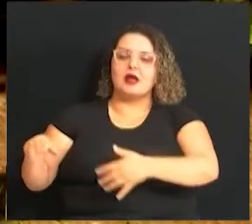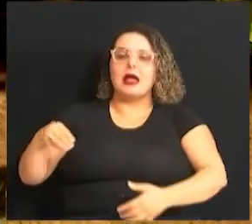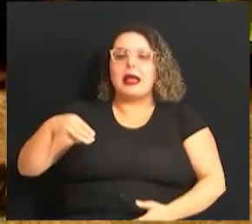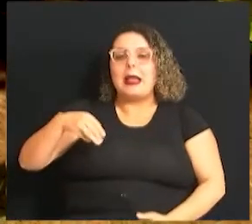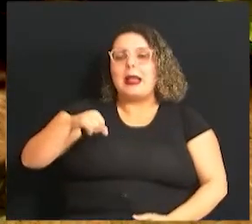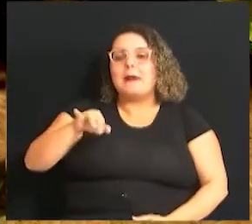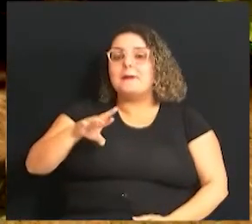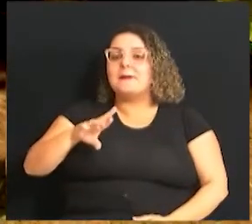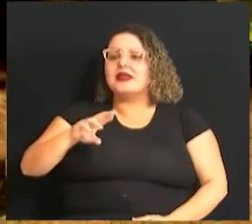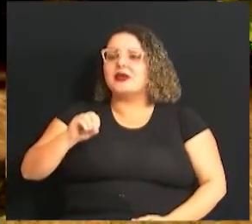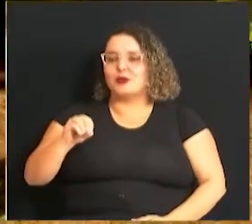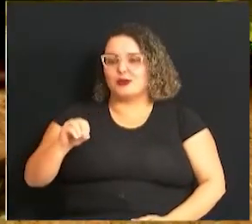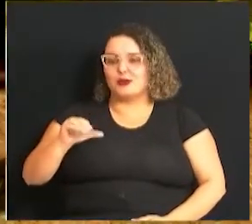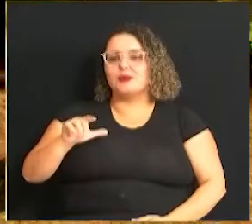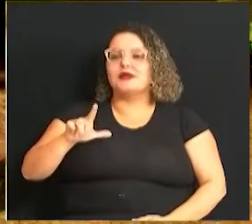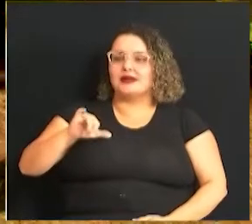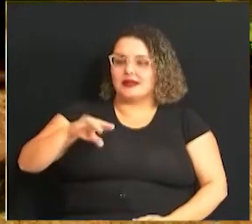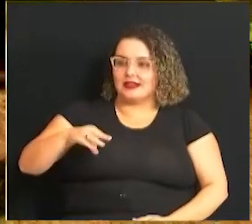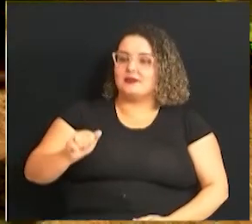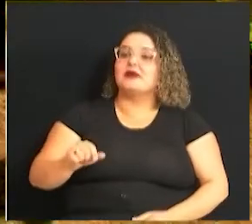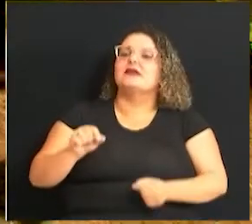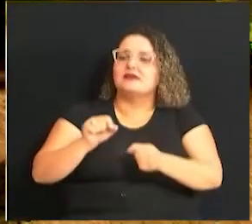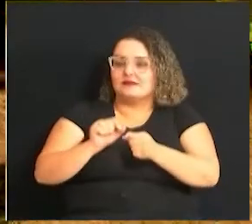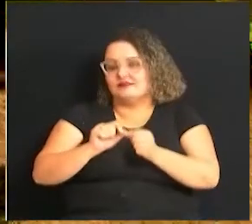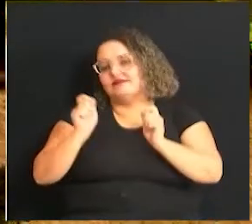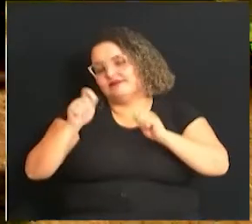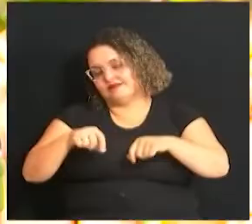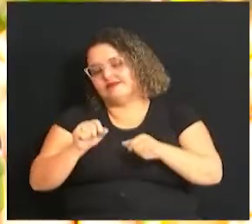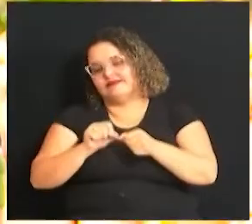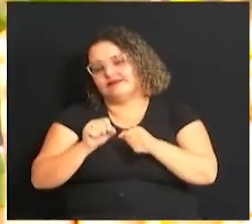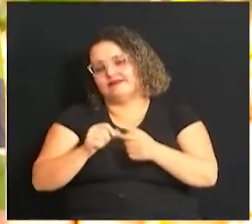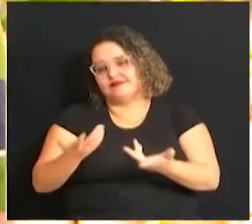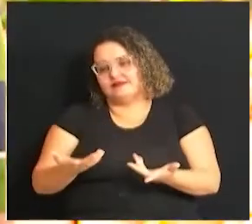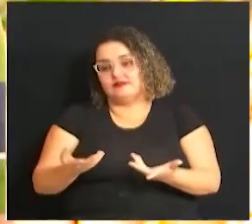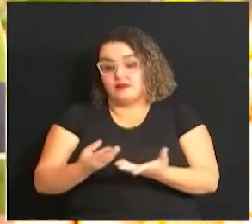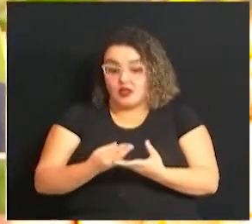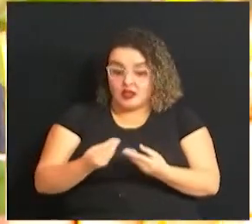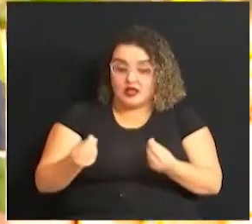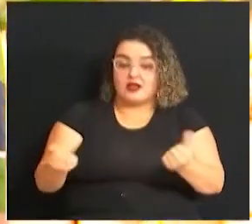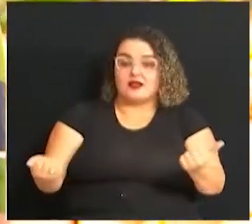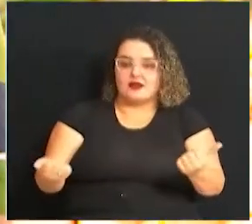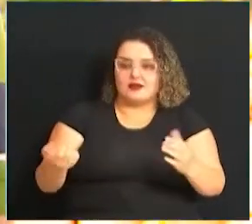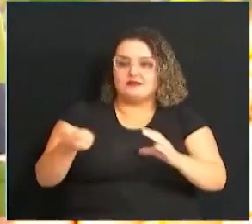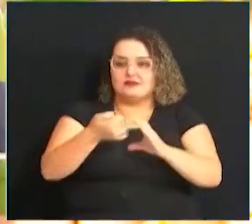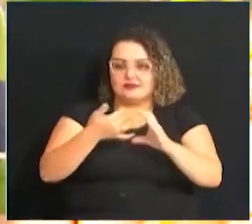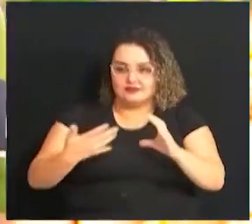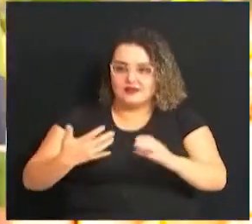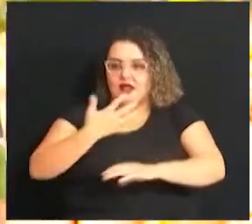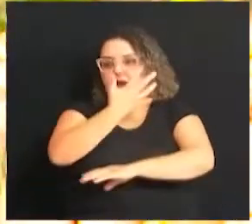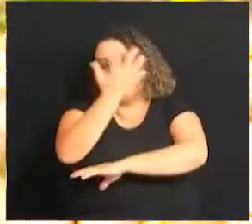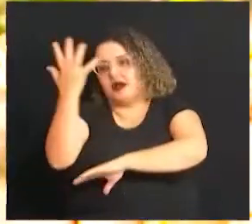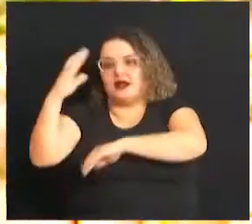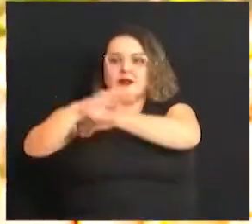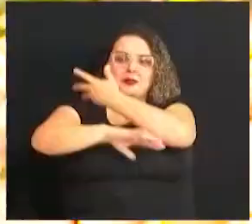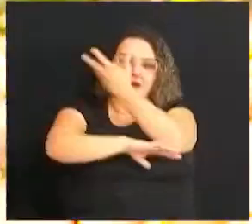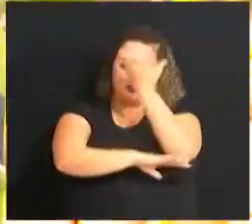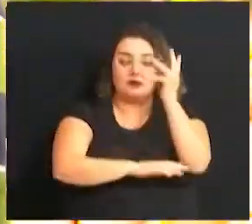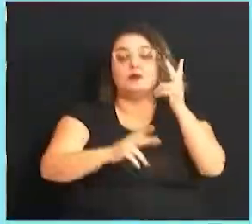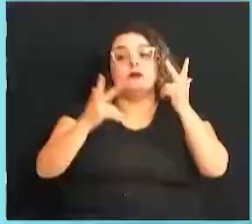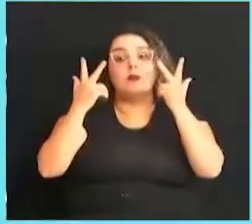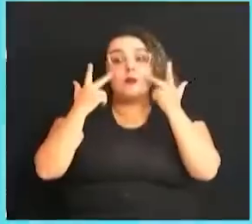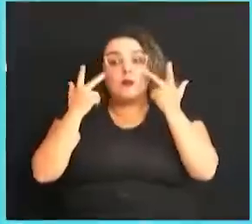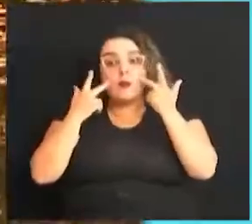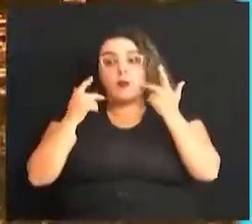e esse microclima que eles são capazes de fazer. De muitas características de qualidade para arborização, né? Então